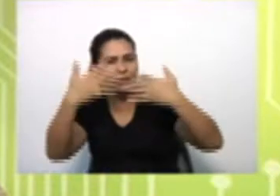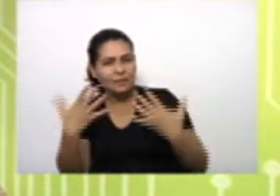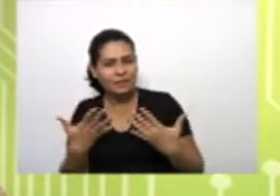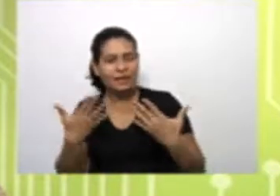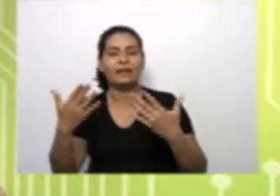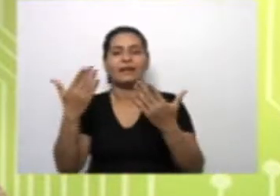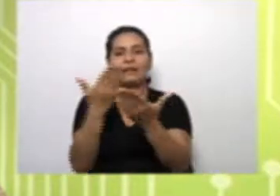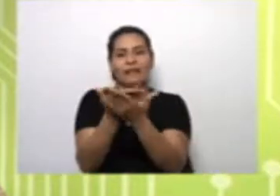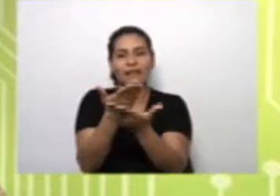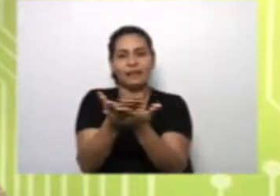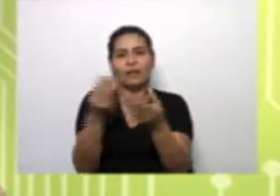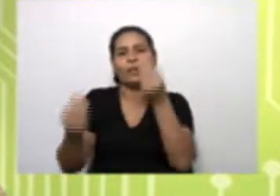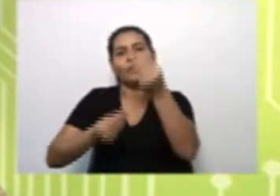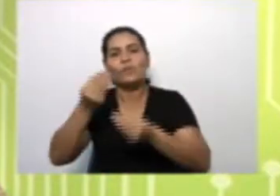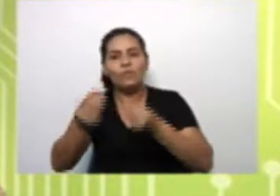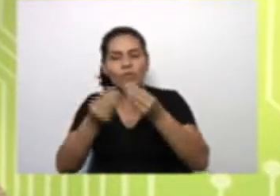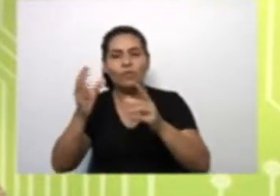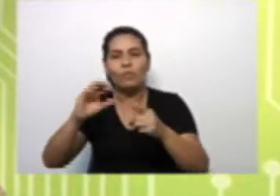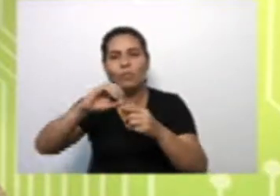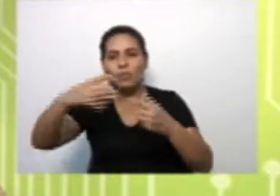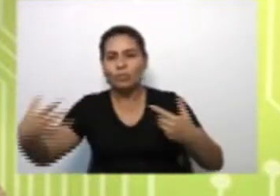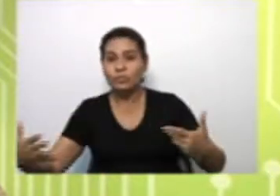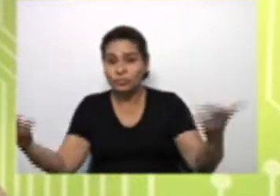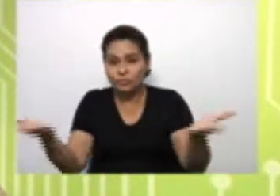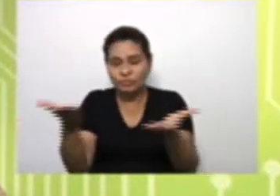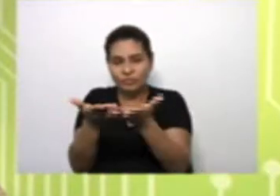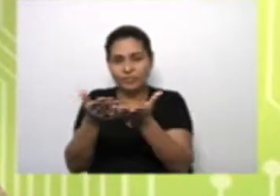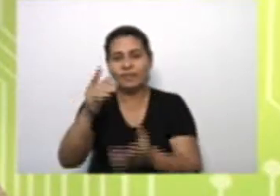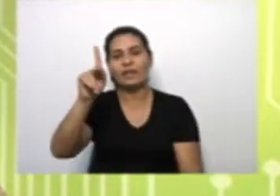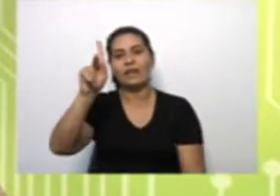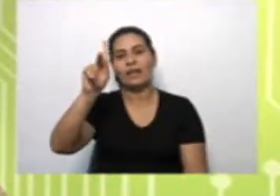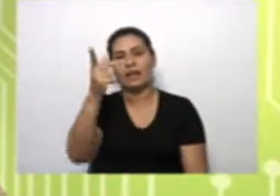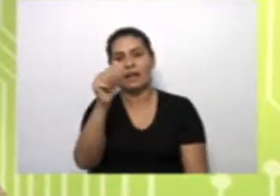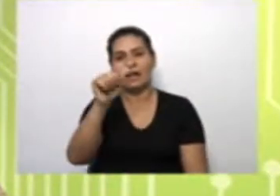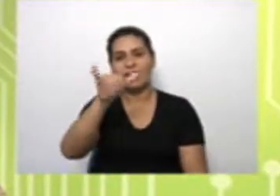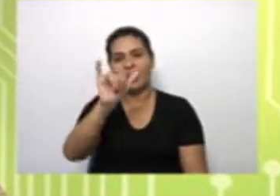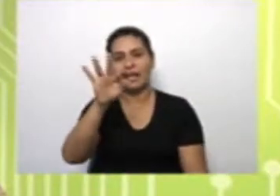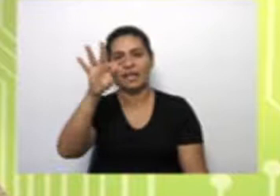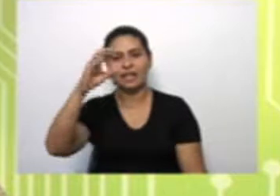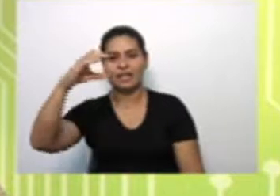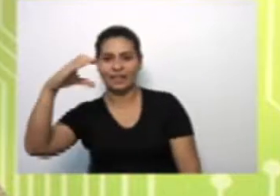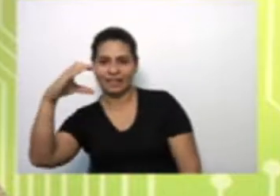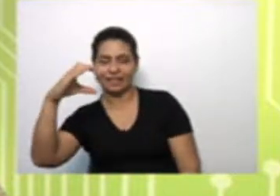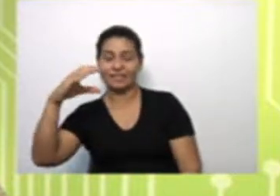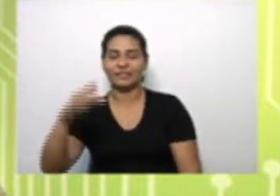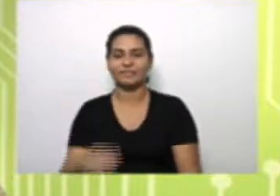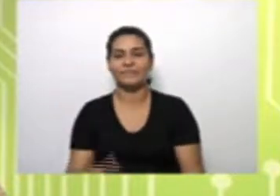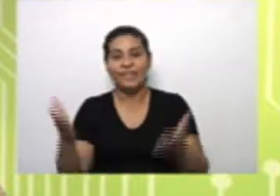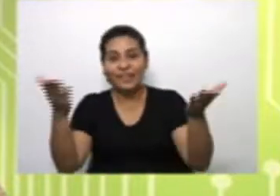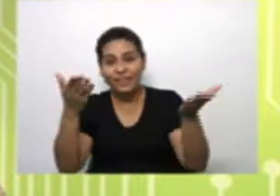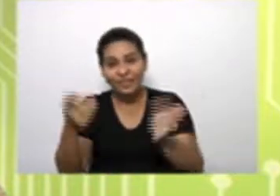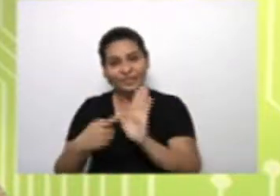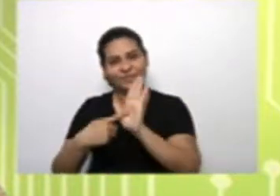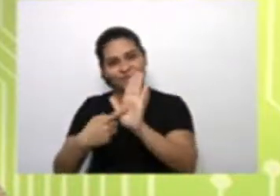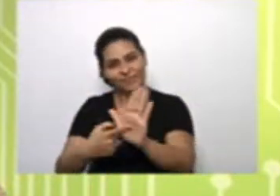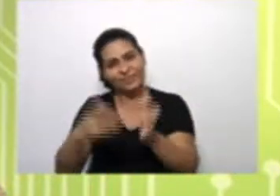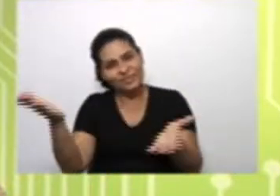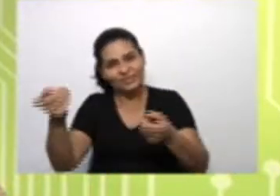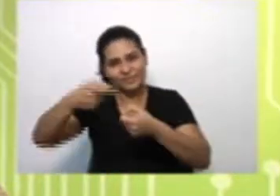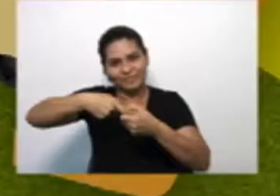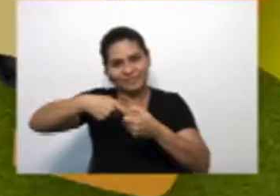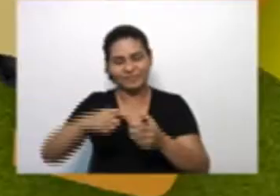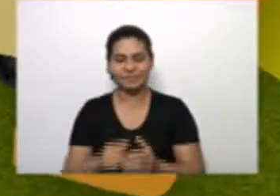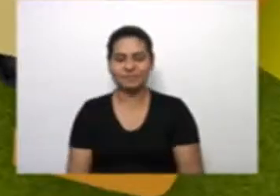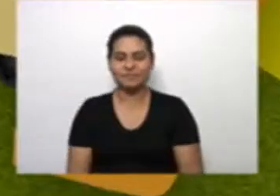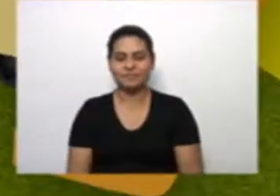o objetivo, né, vai dar o conteúdo da aula de hoje. Se chama High e Tech, tá certo? Vamos lá com eles e já a gente